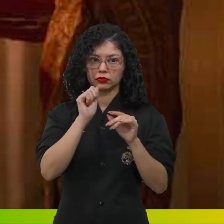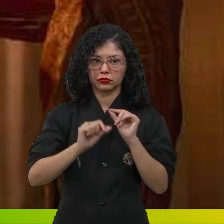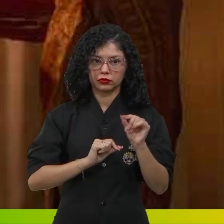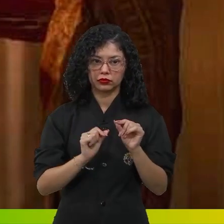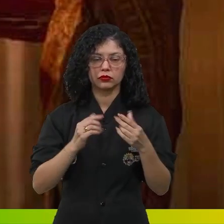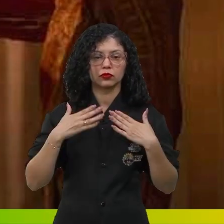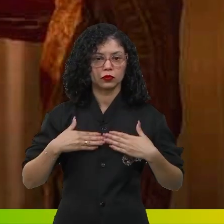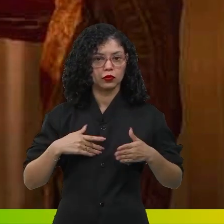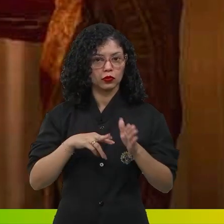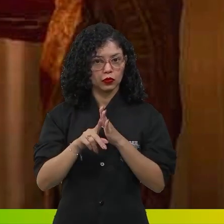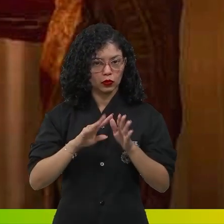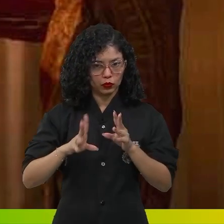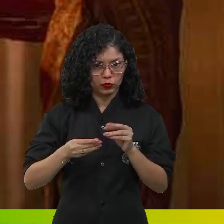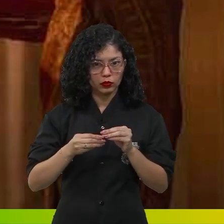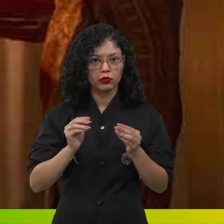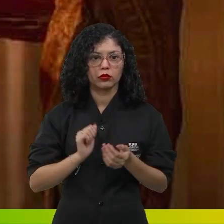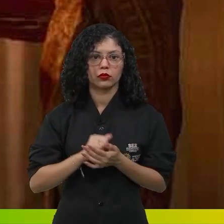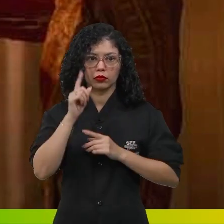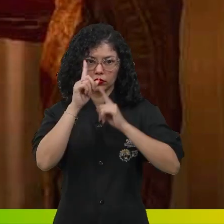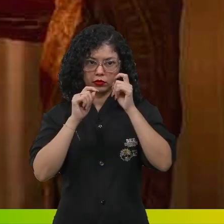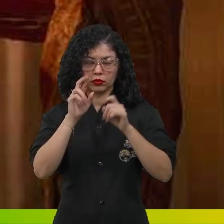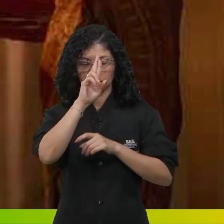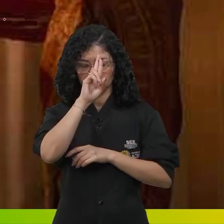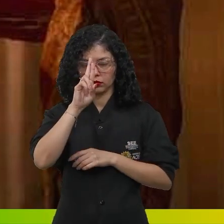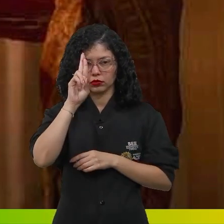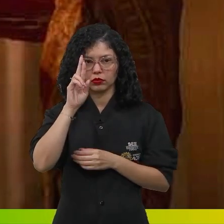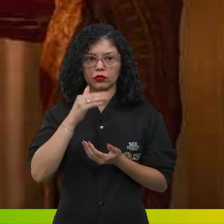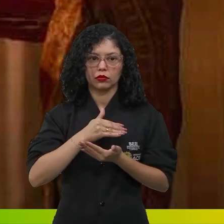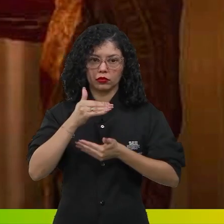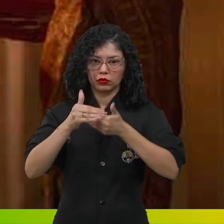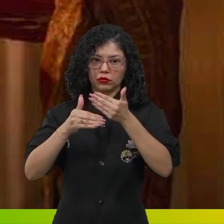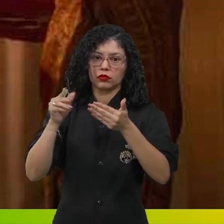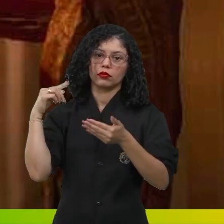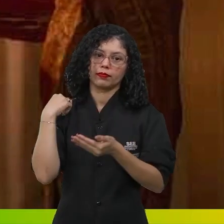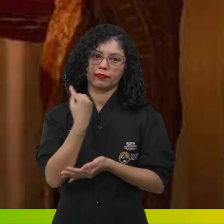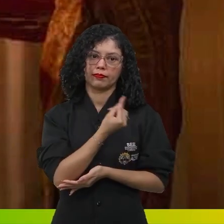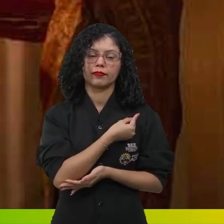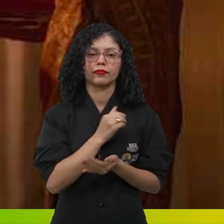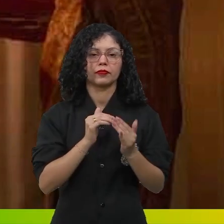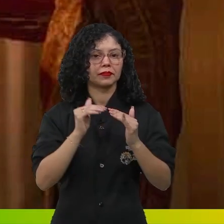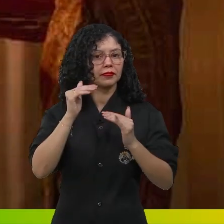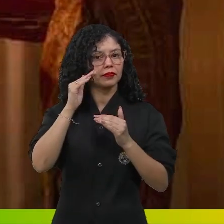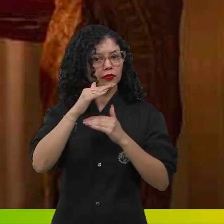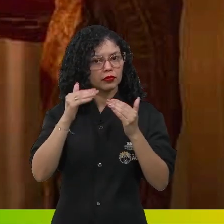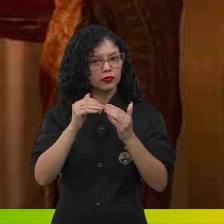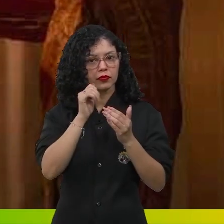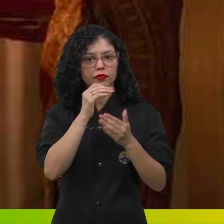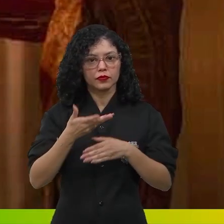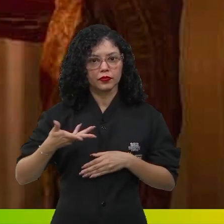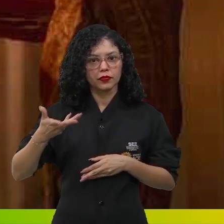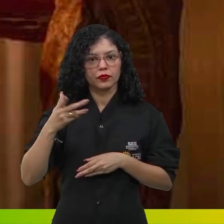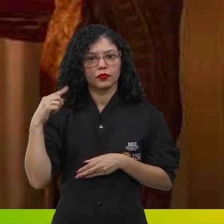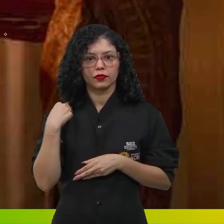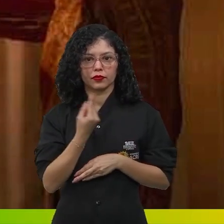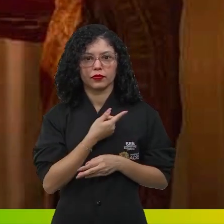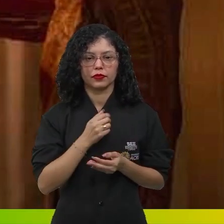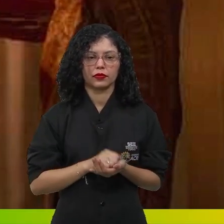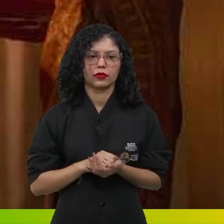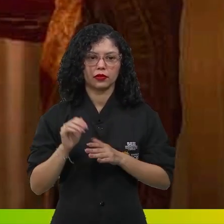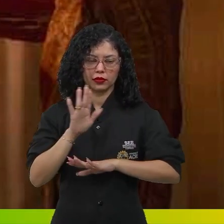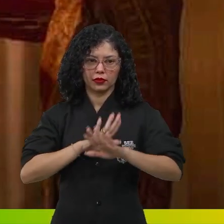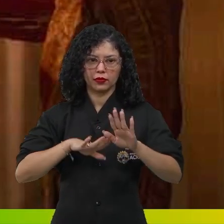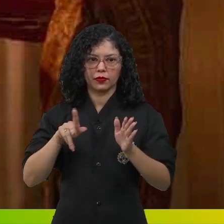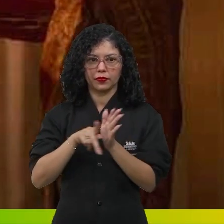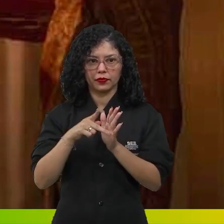um organismo biológico, complexo, uma expressão da nossa história e, acima de tudo, a base da nossa existência.